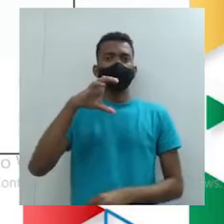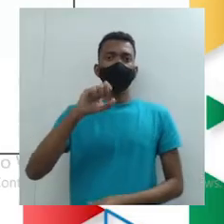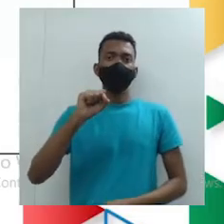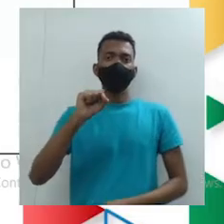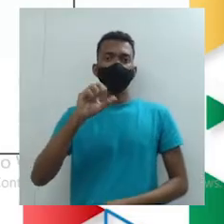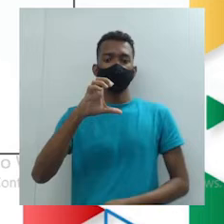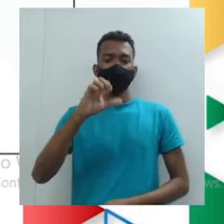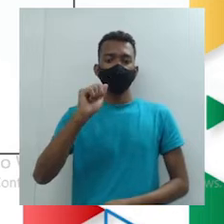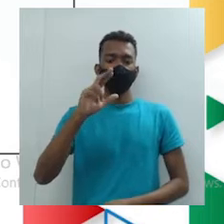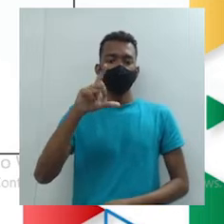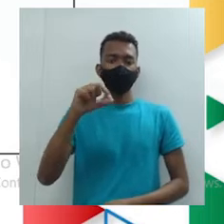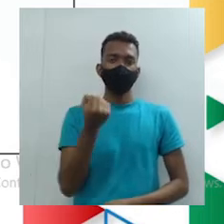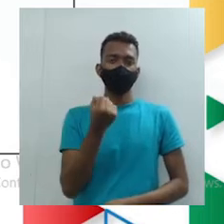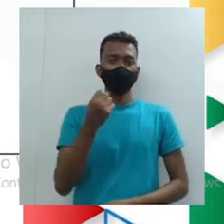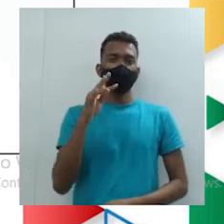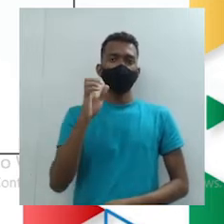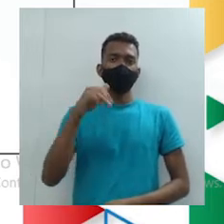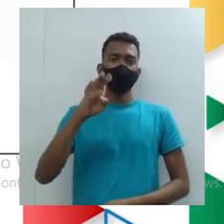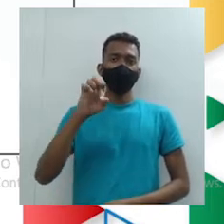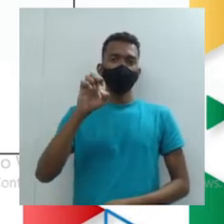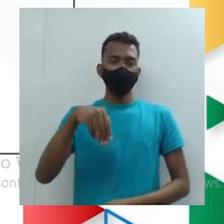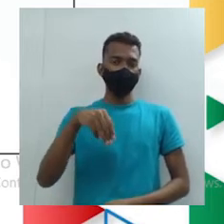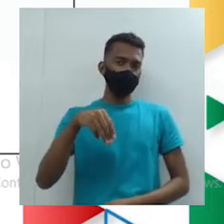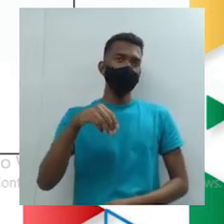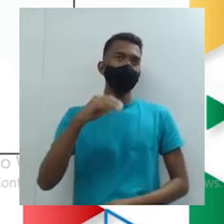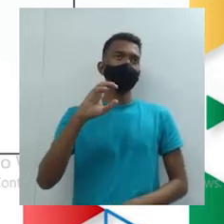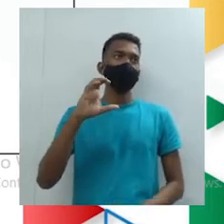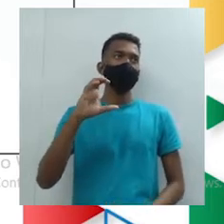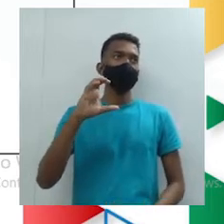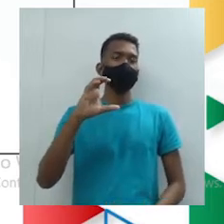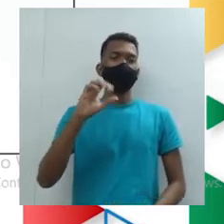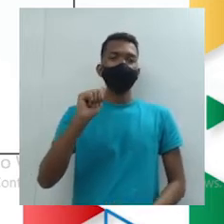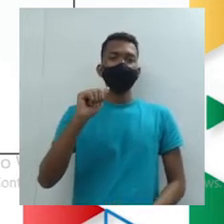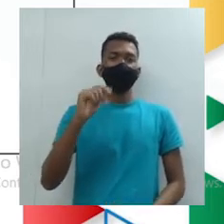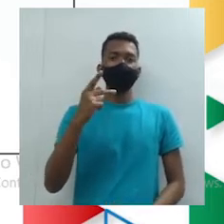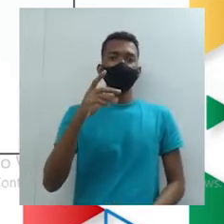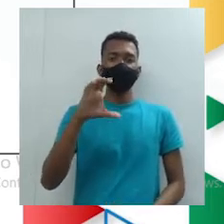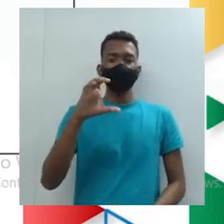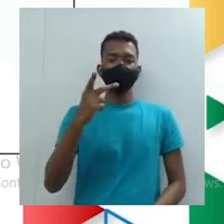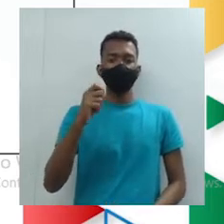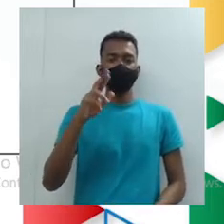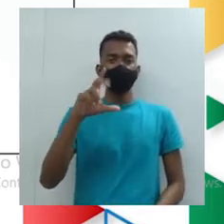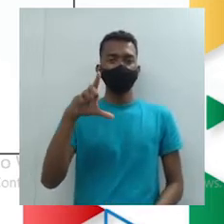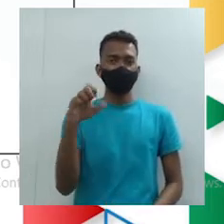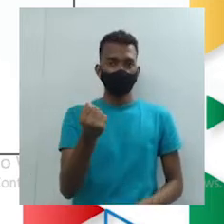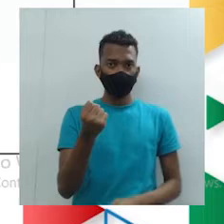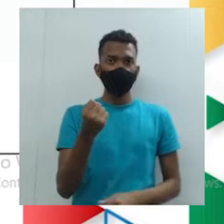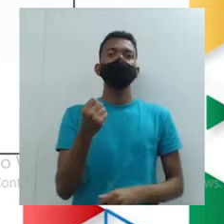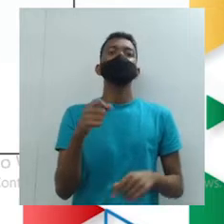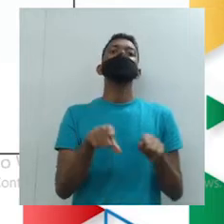também. Charles, em francês, é o equivalente a Carlos em português. Ou seja, o Carlos Pena Filho, ele já